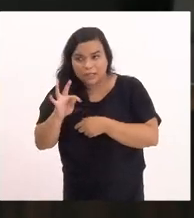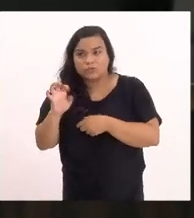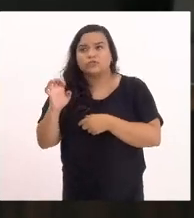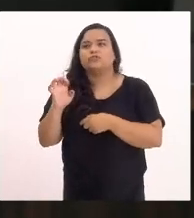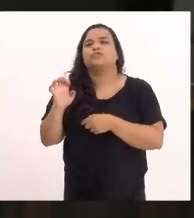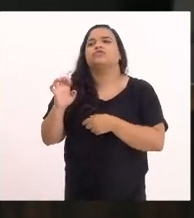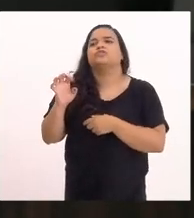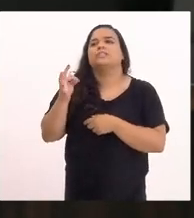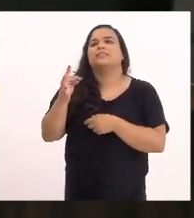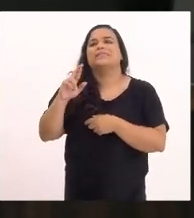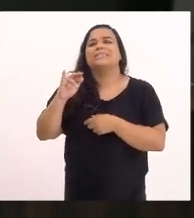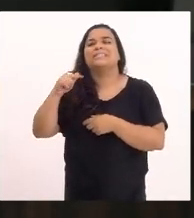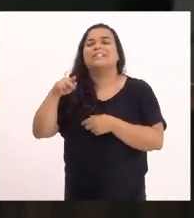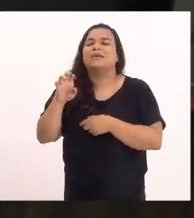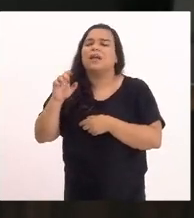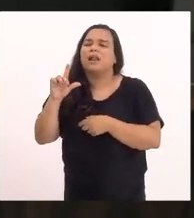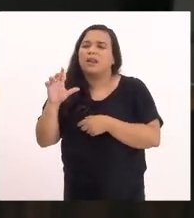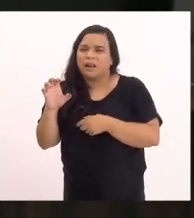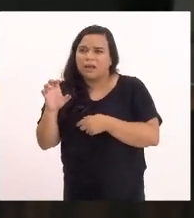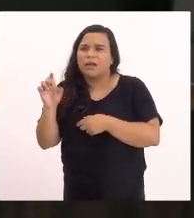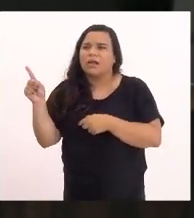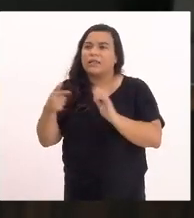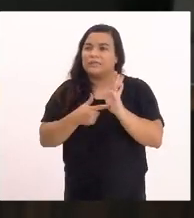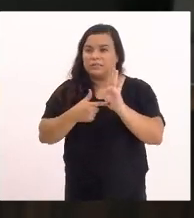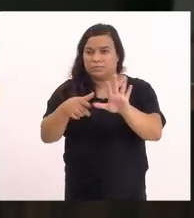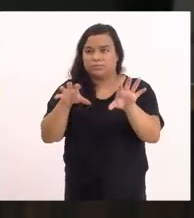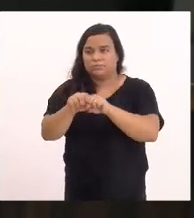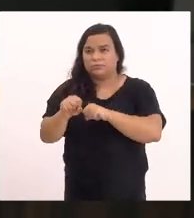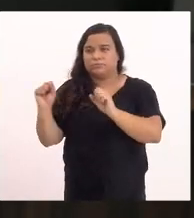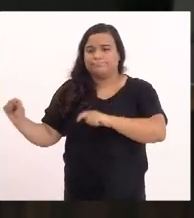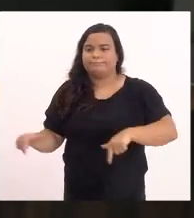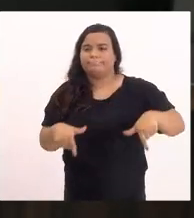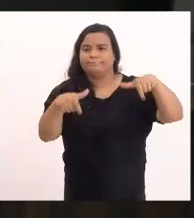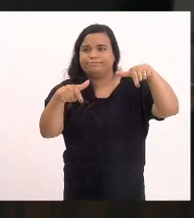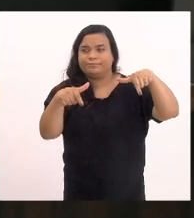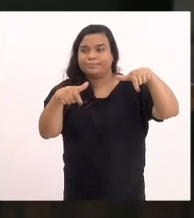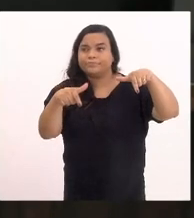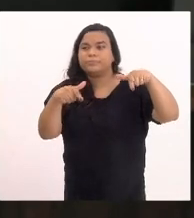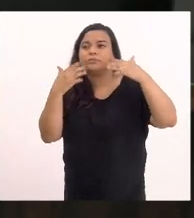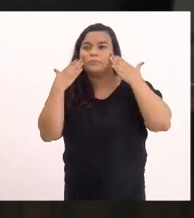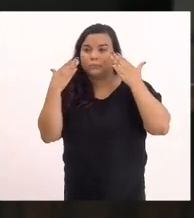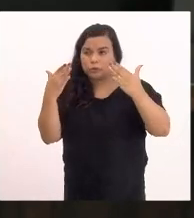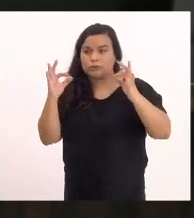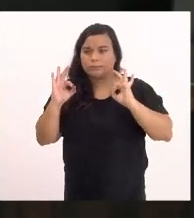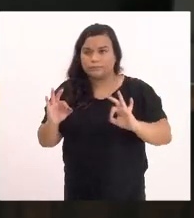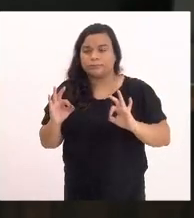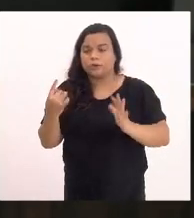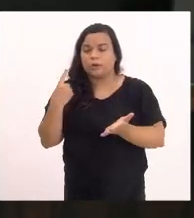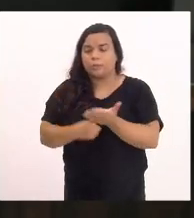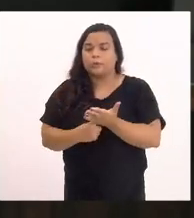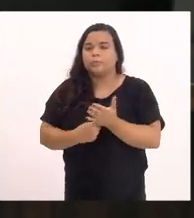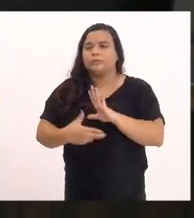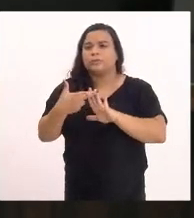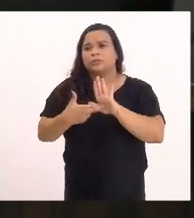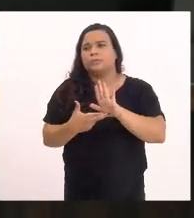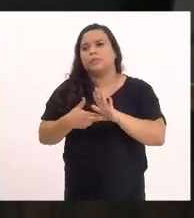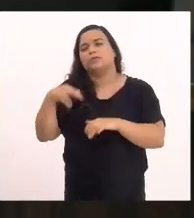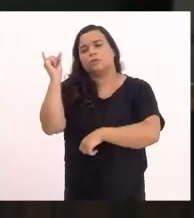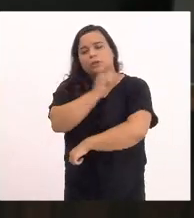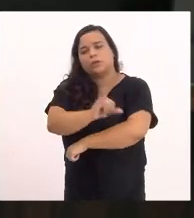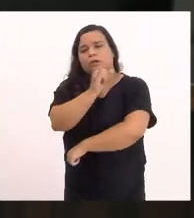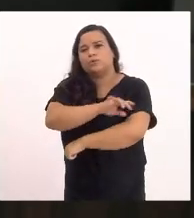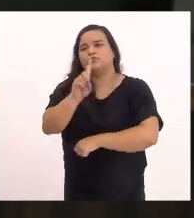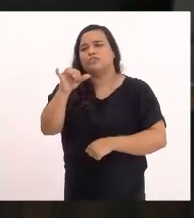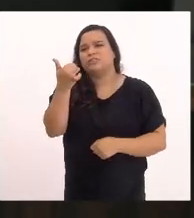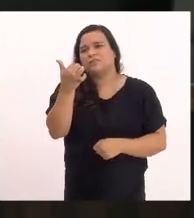Paula Trenguelê, que exibiu o diploma expedido pelo Tribunal Regional Eleitoral e prestou o compromisso regimental. Rio de Janeiro,